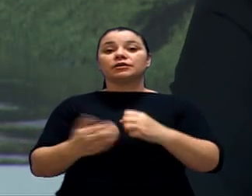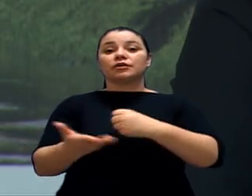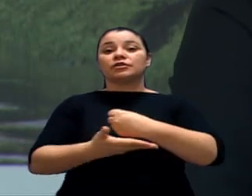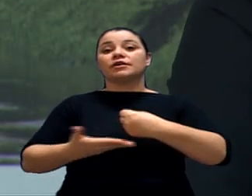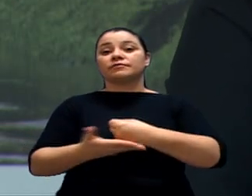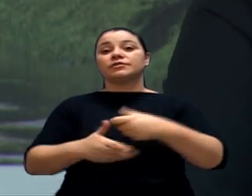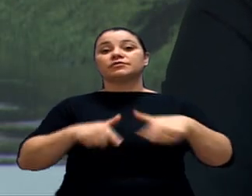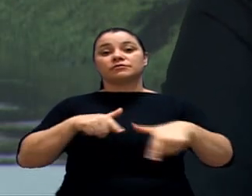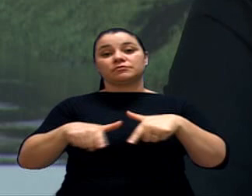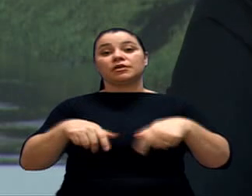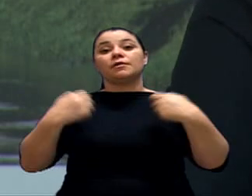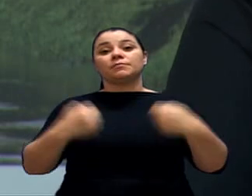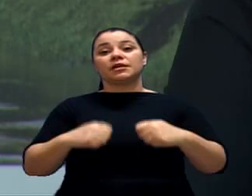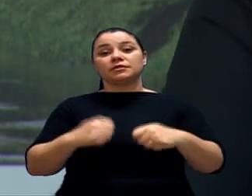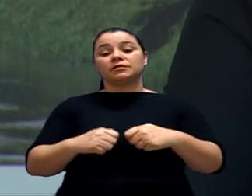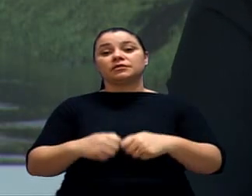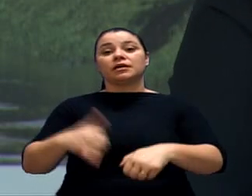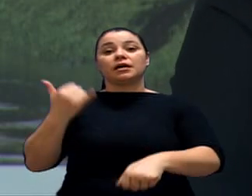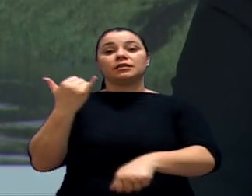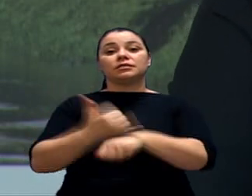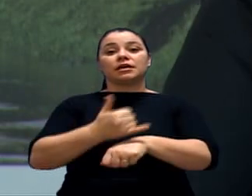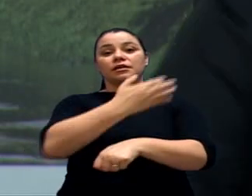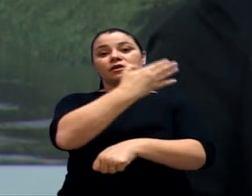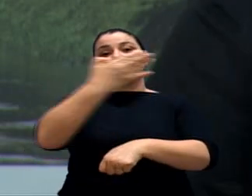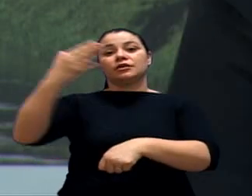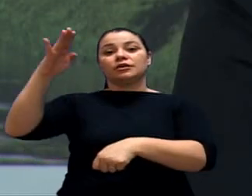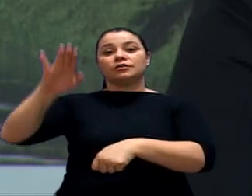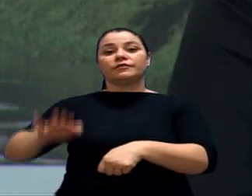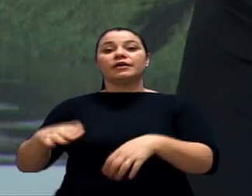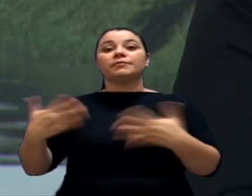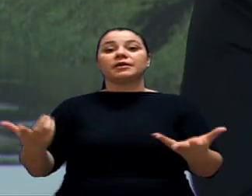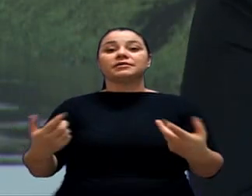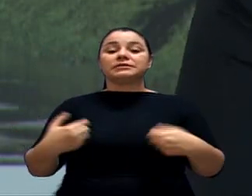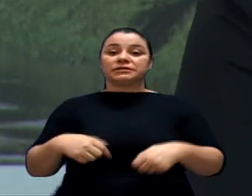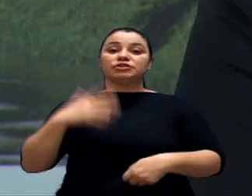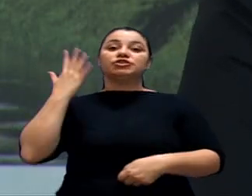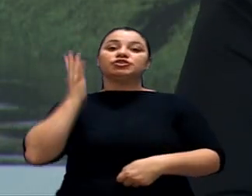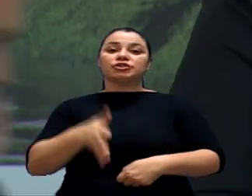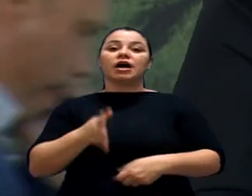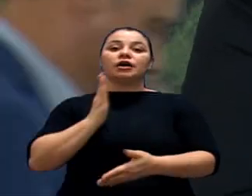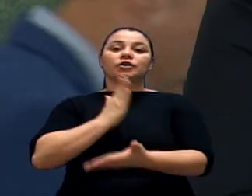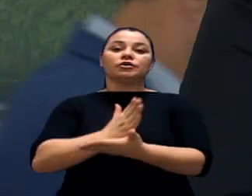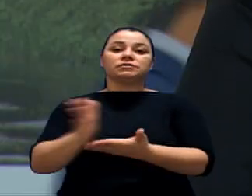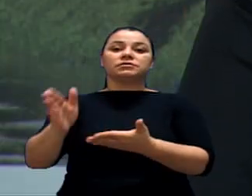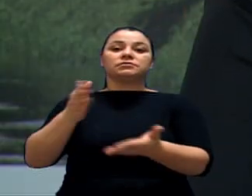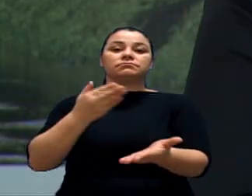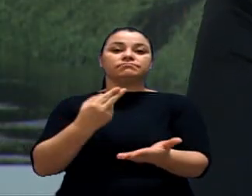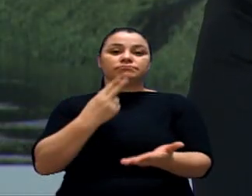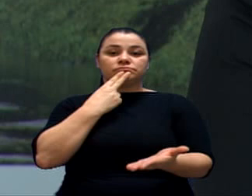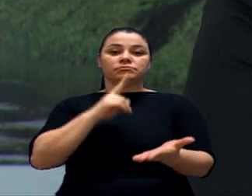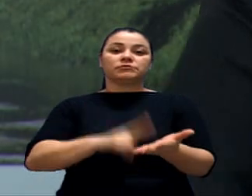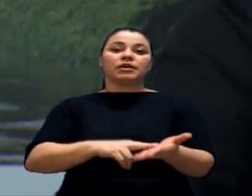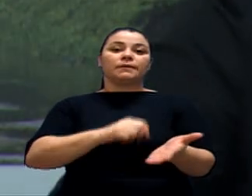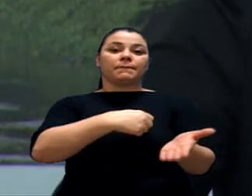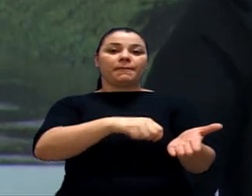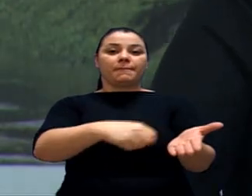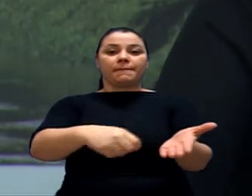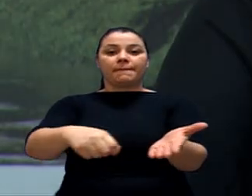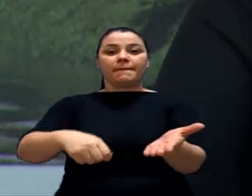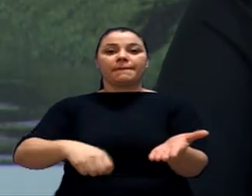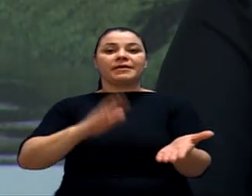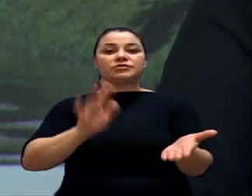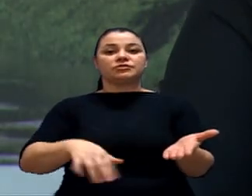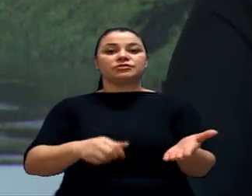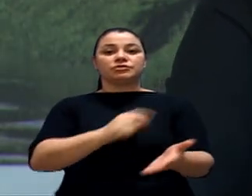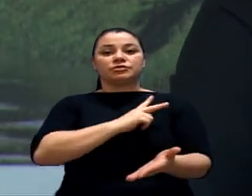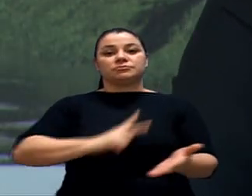básicos, que um deles é a energia oficial. Então, estamos aí, já conseguimos várias cartas que foram já assinadas pelo prefeito e